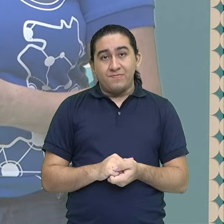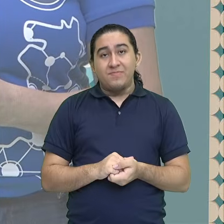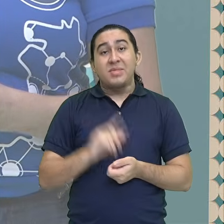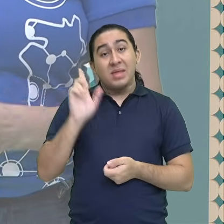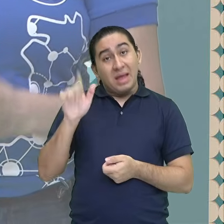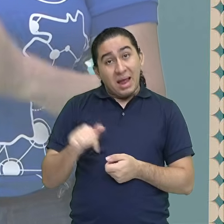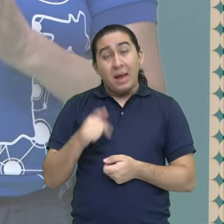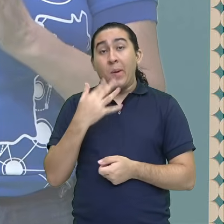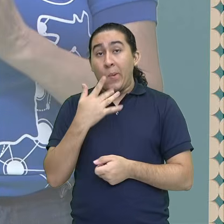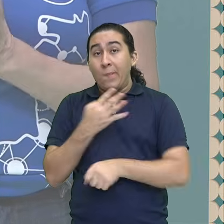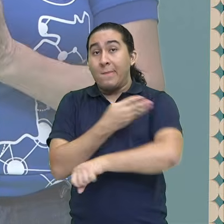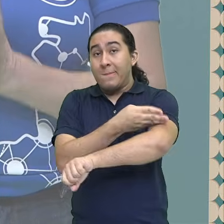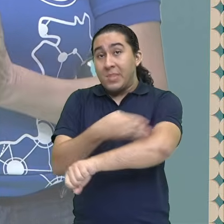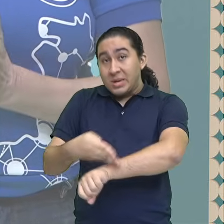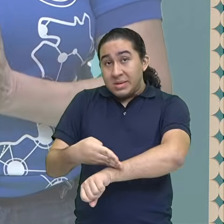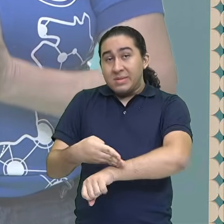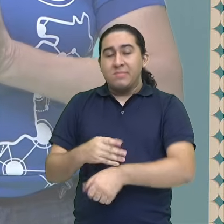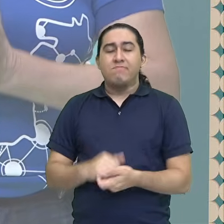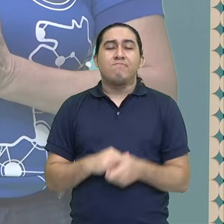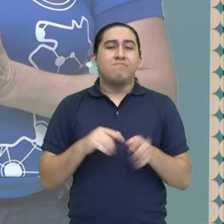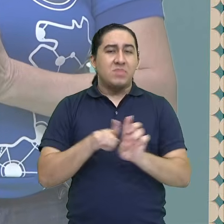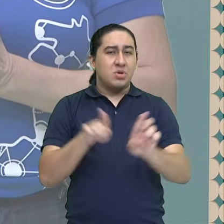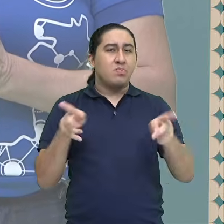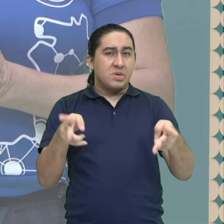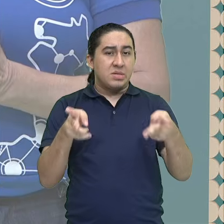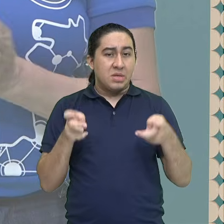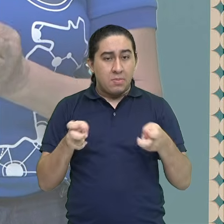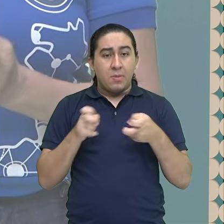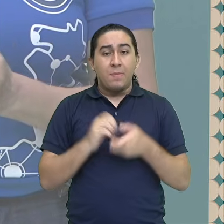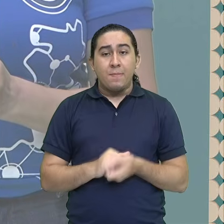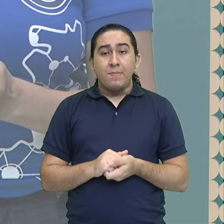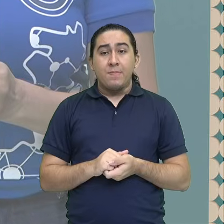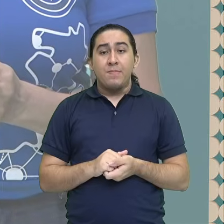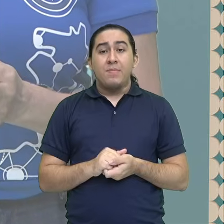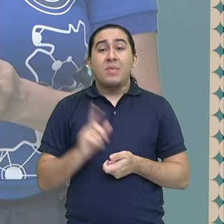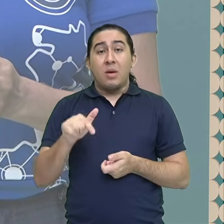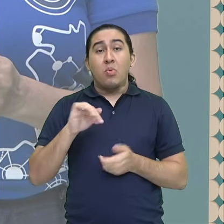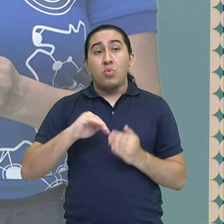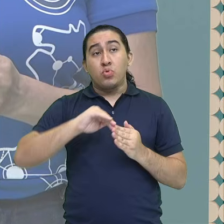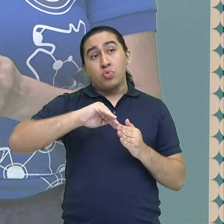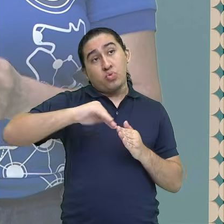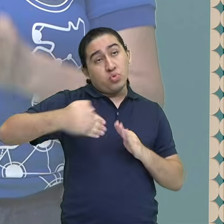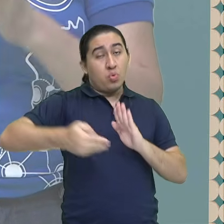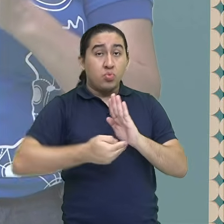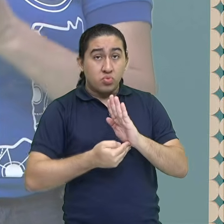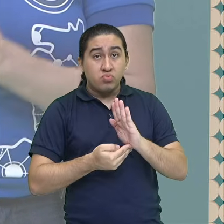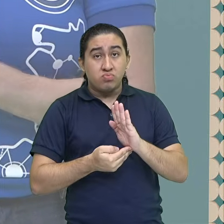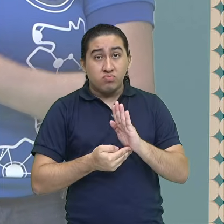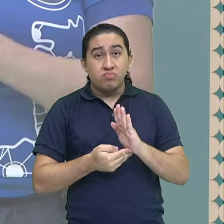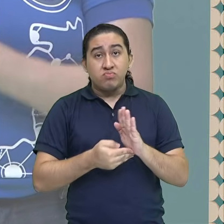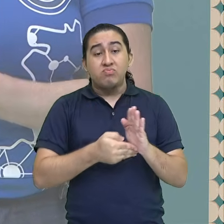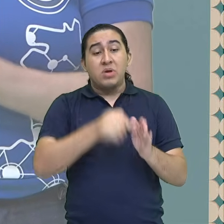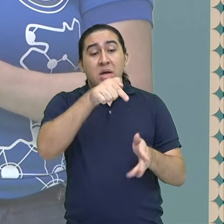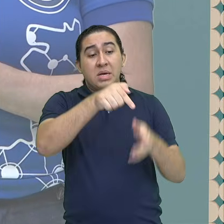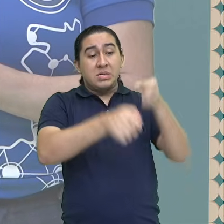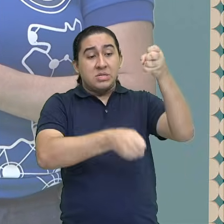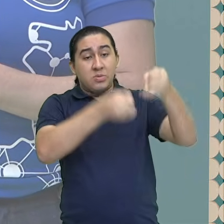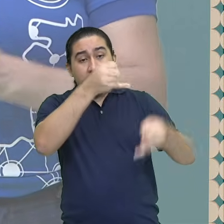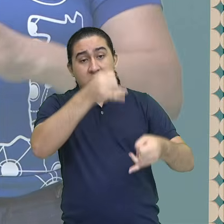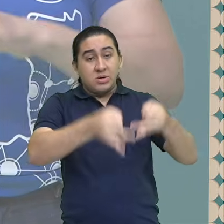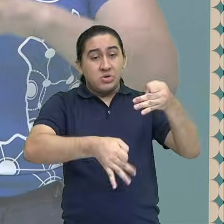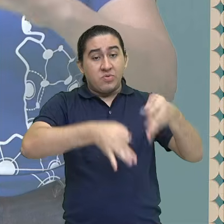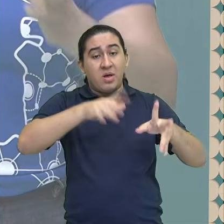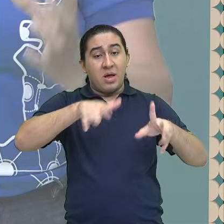branco. Aí veja, eu estou falando do todo. A explicativa